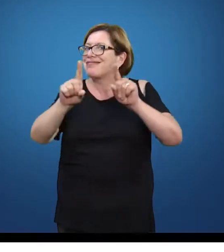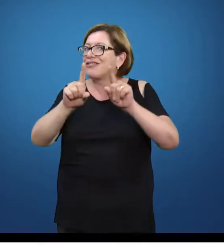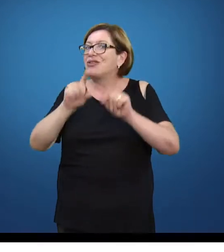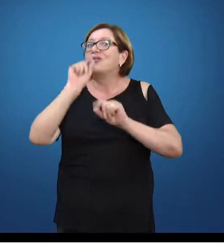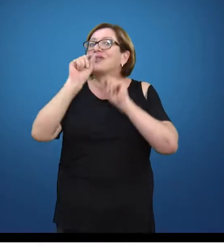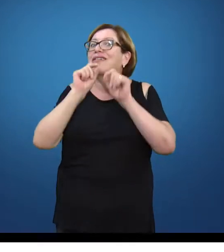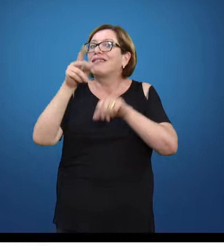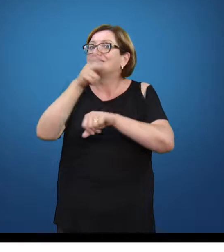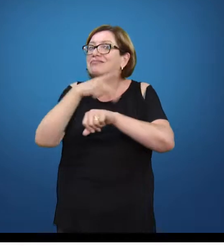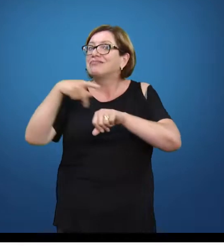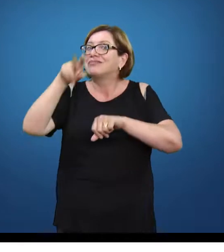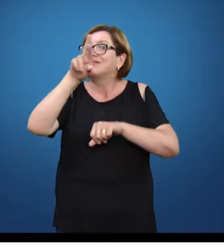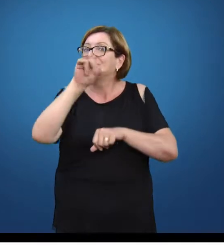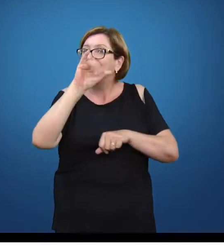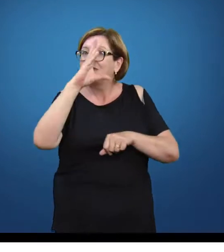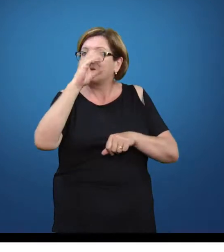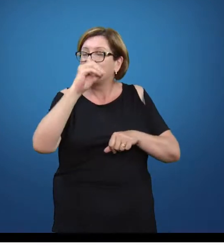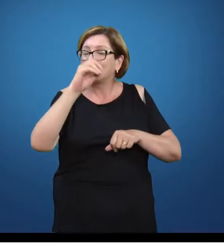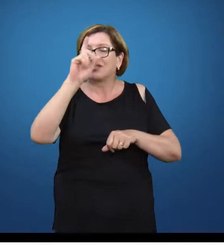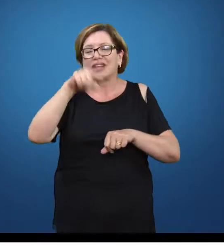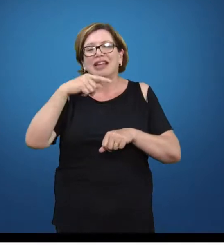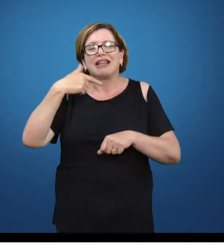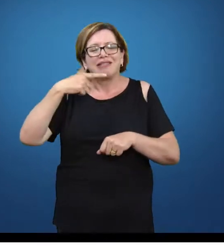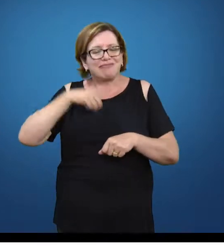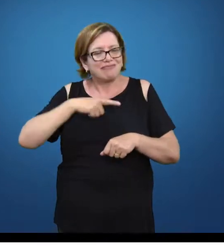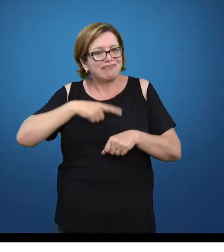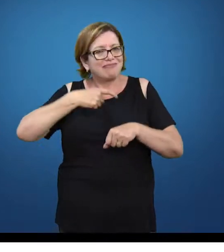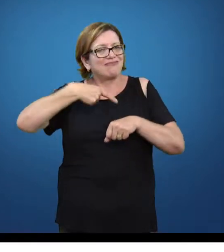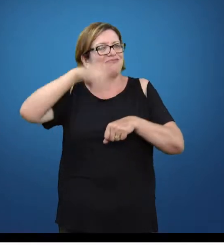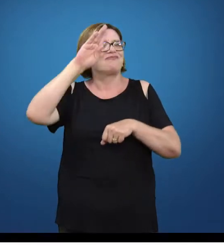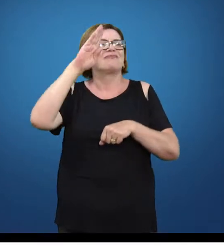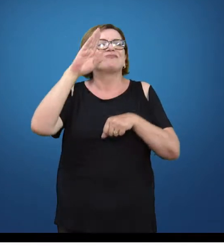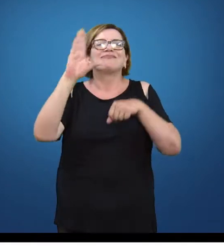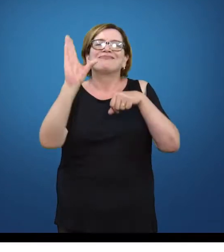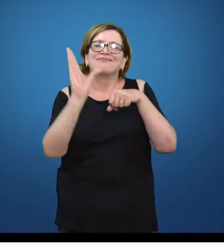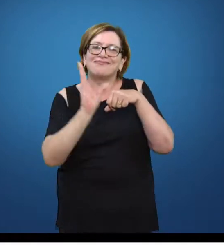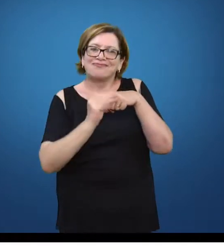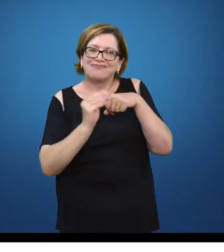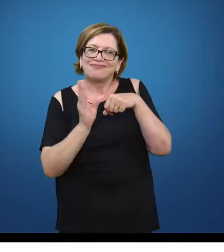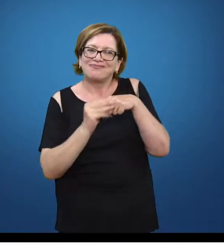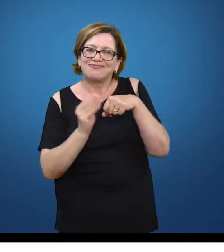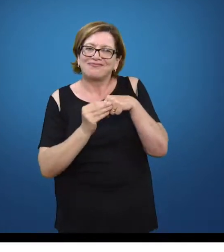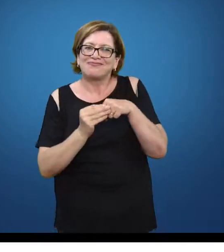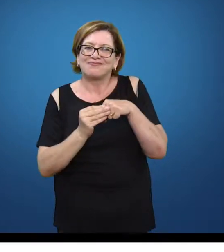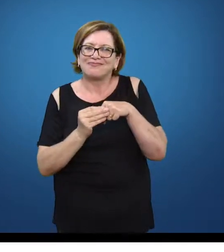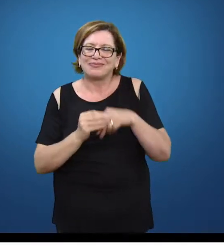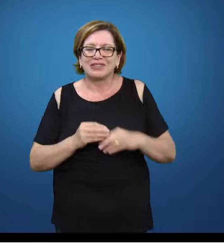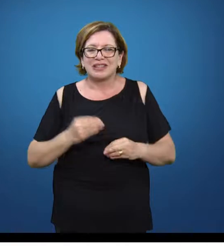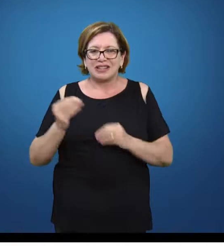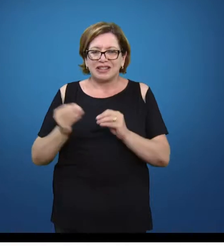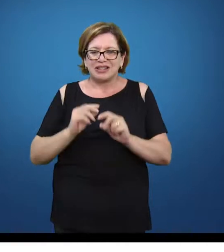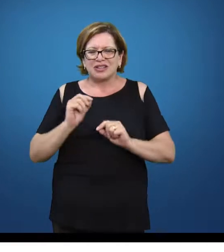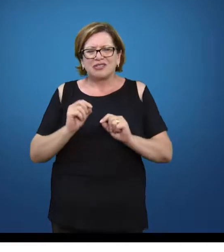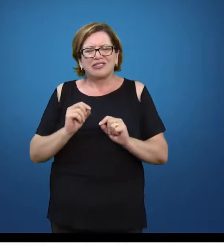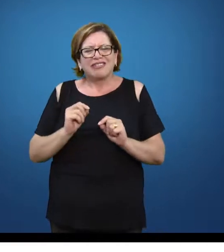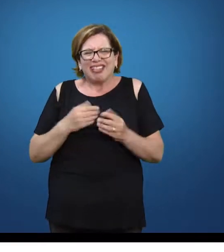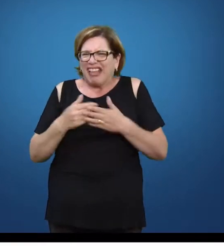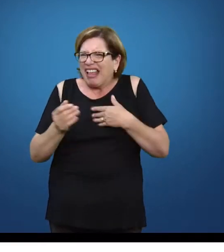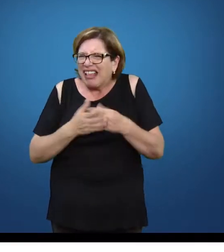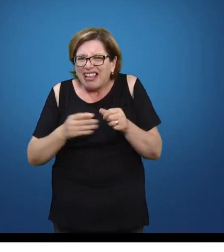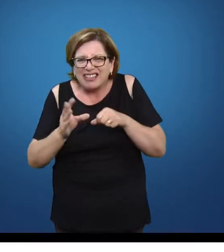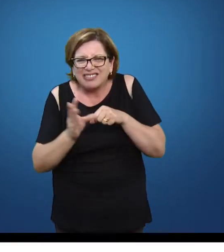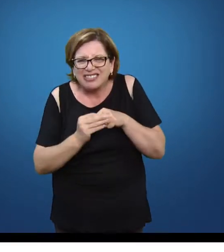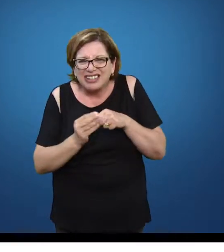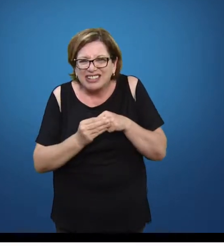que conhecimento é esse? É qualquer conhecimento? O conhecimento, ele tem diferença entre